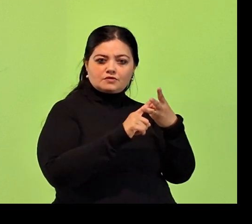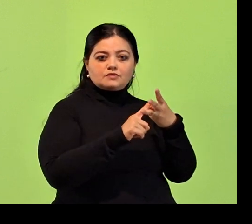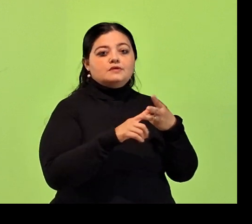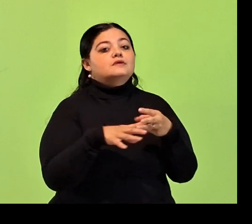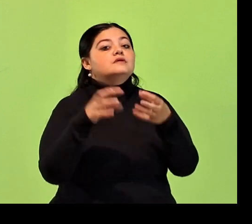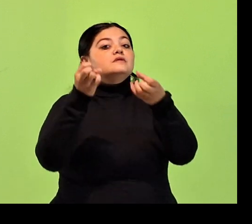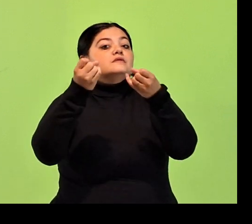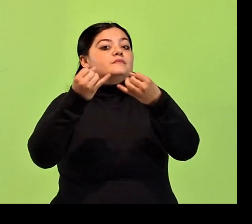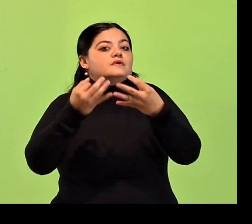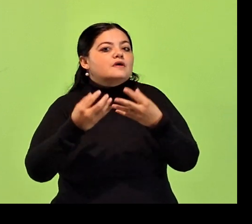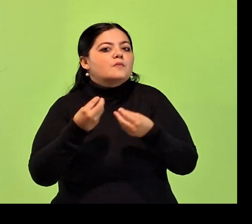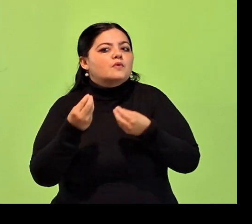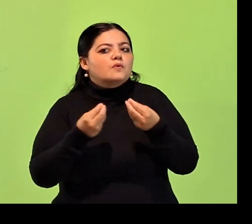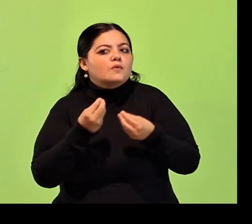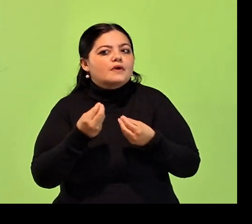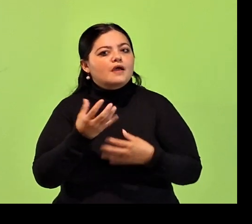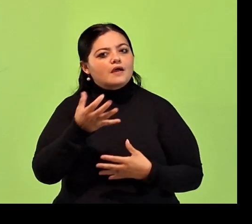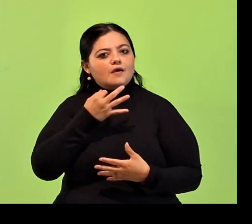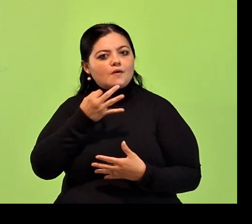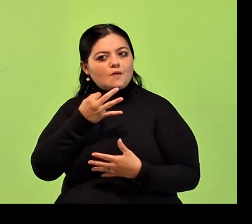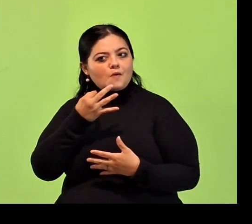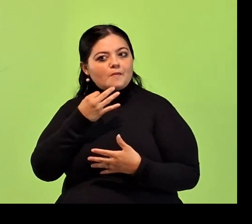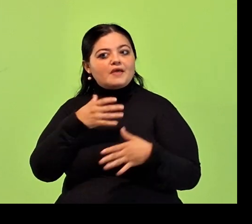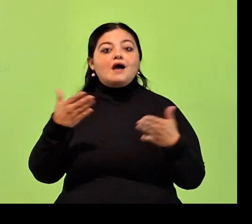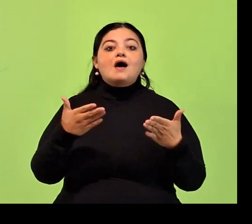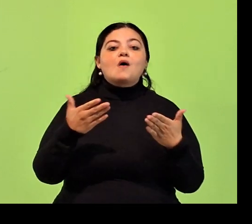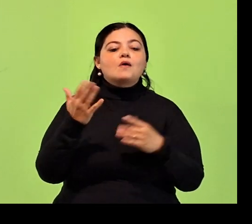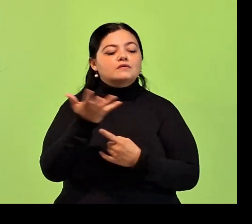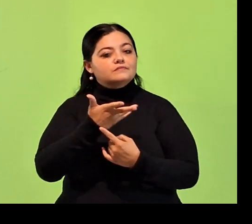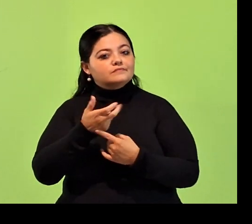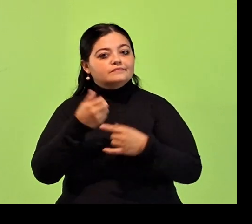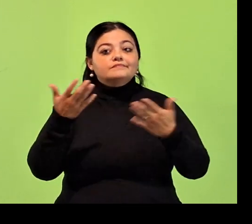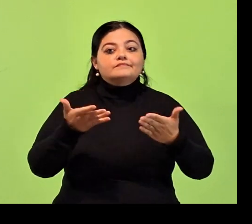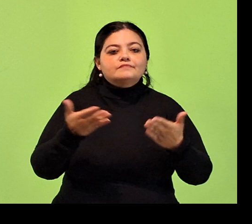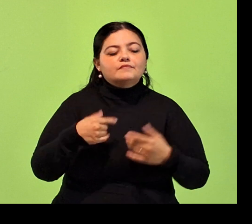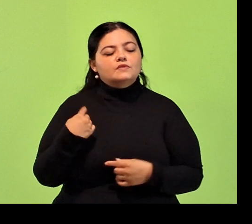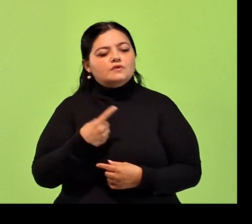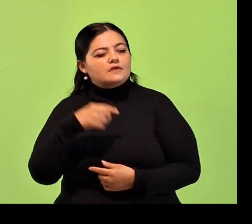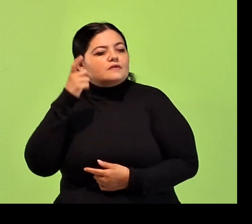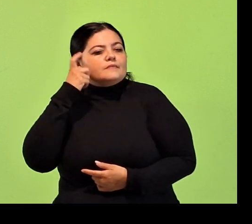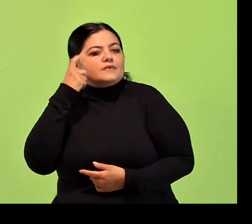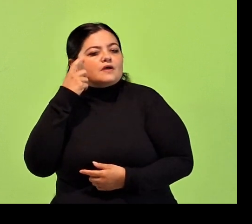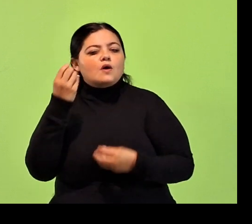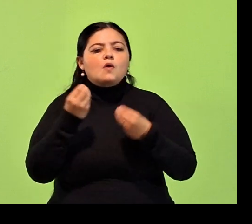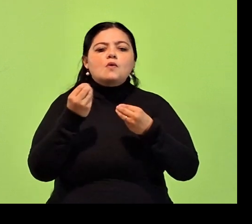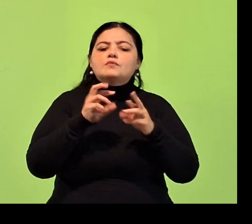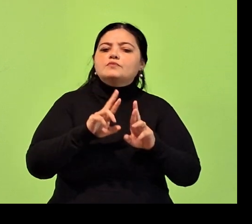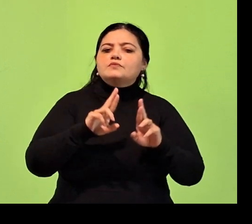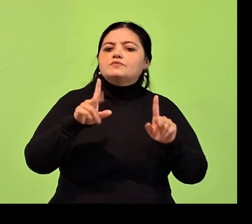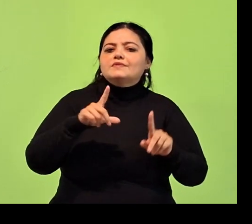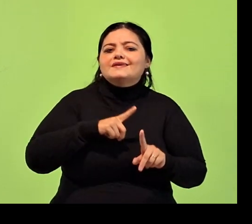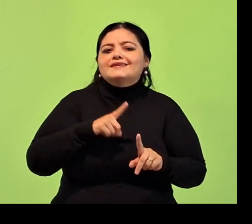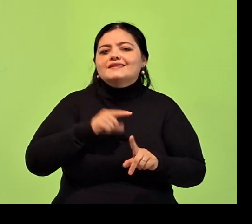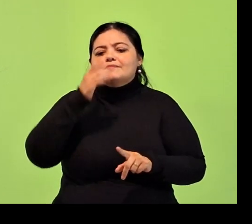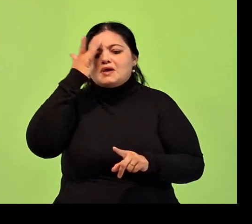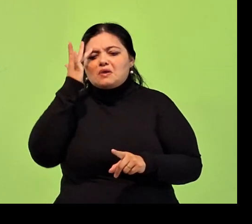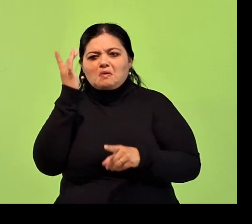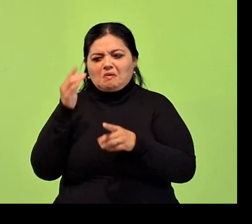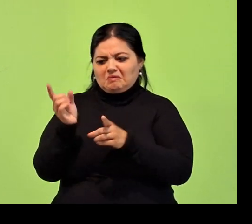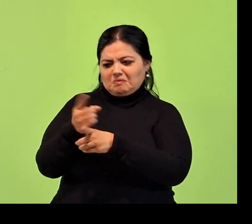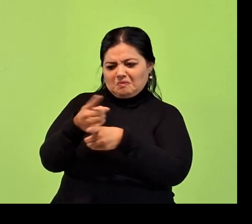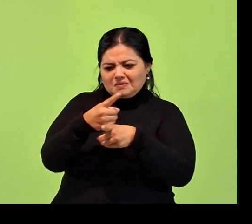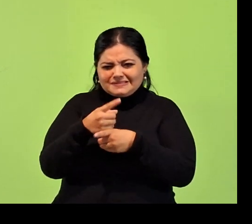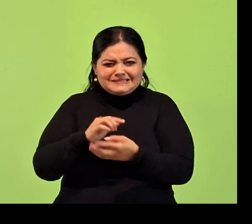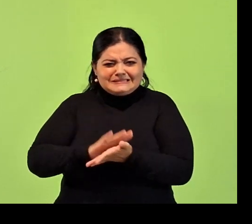sobre a aplicabilidade desse conceito em obras contemporâneas, estabelecendo reflexões sobre a diferença entre ter populações marginalizadas e